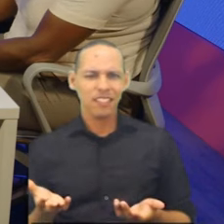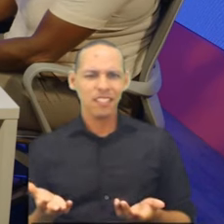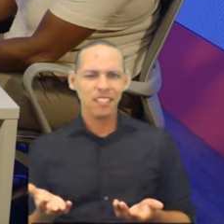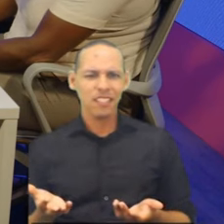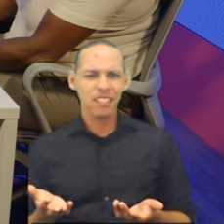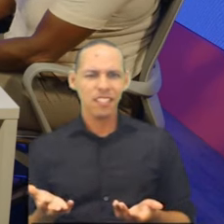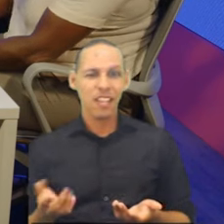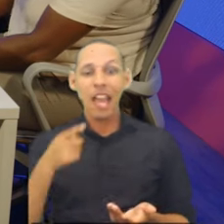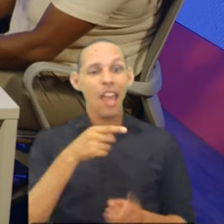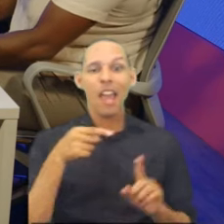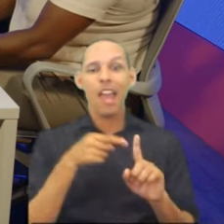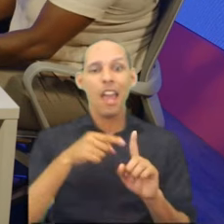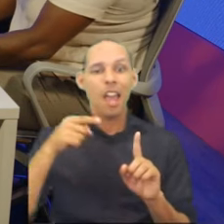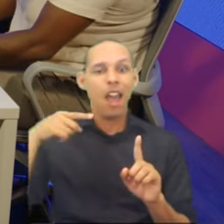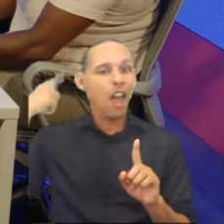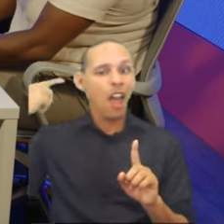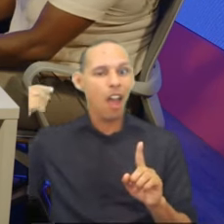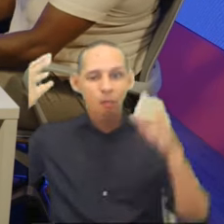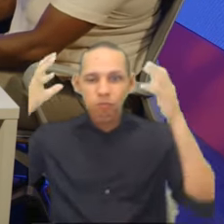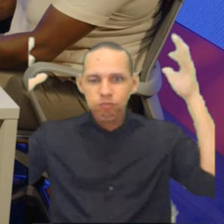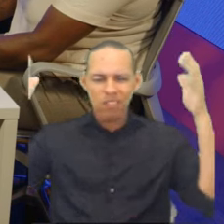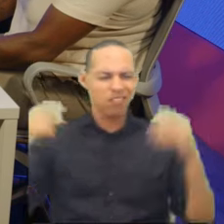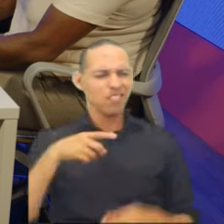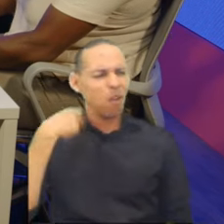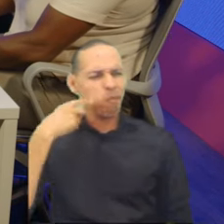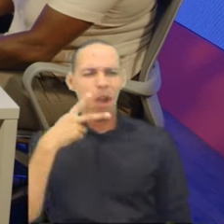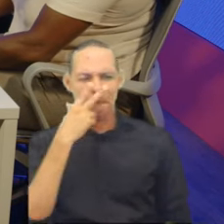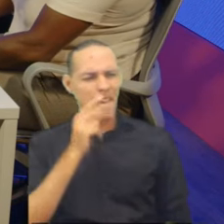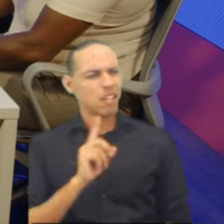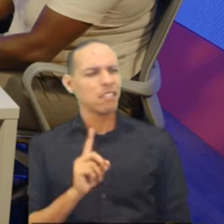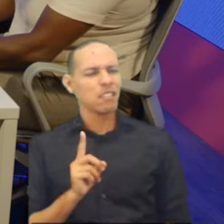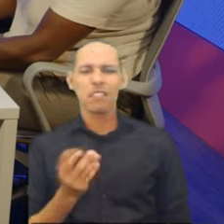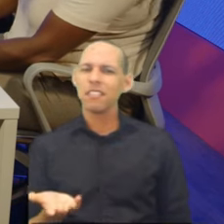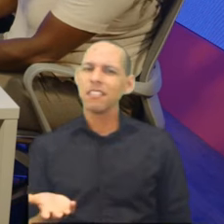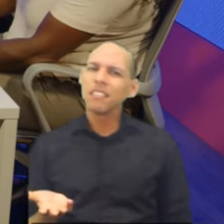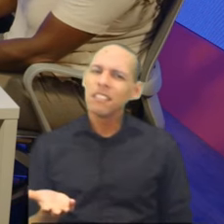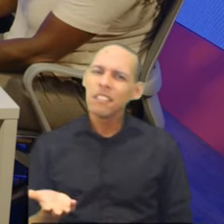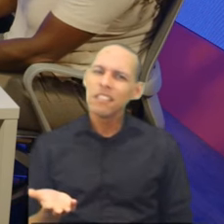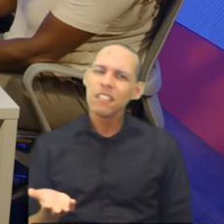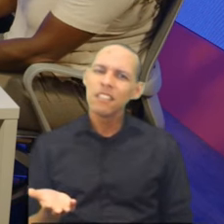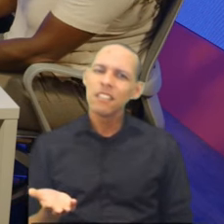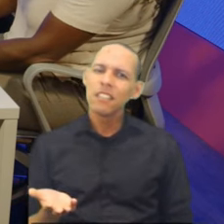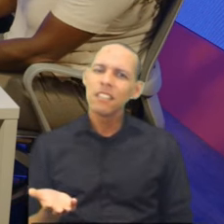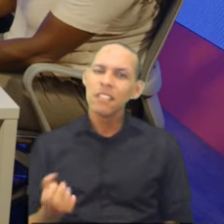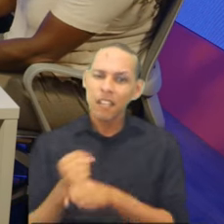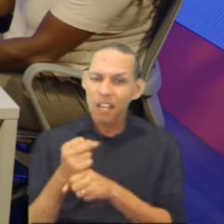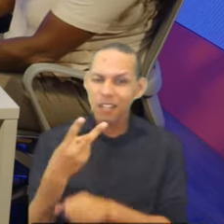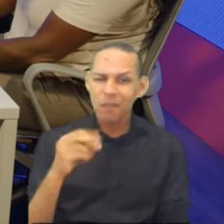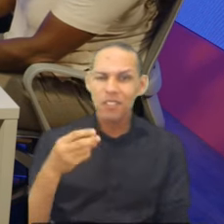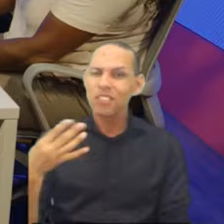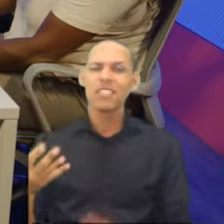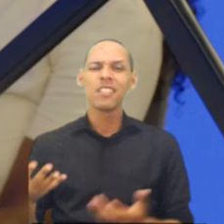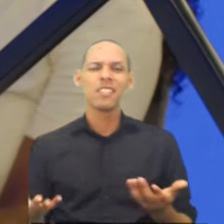OAB aí ela usa o cabelo black mas você não parece advogada e